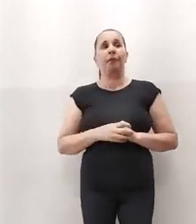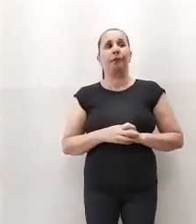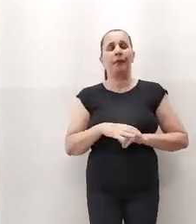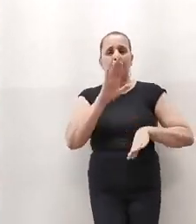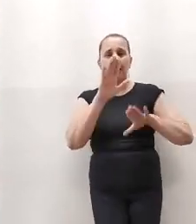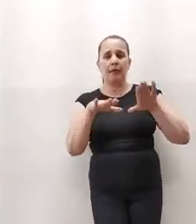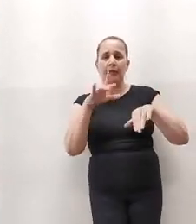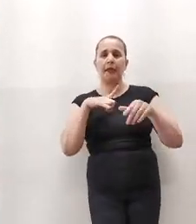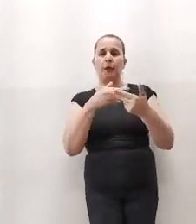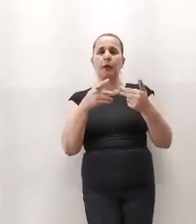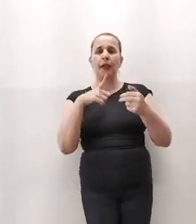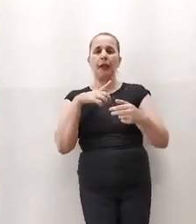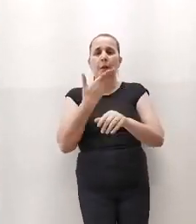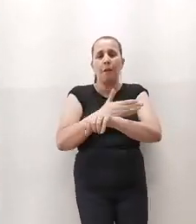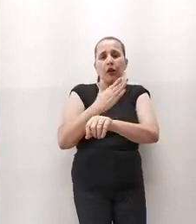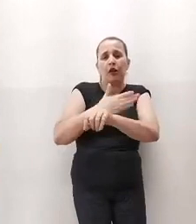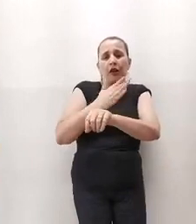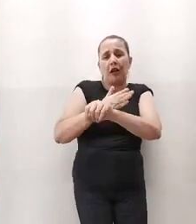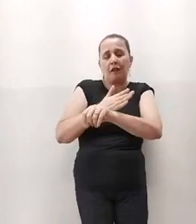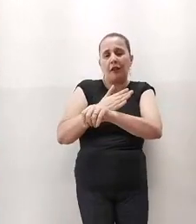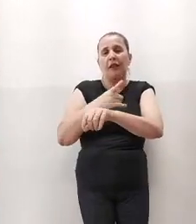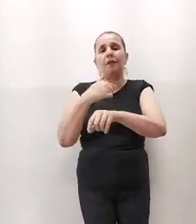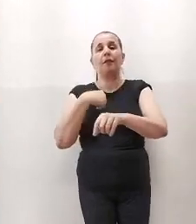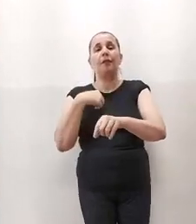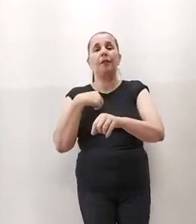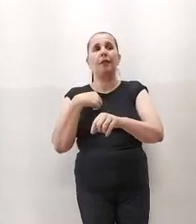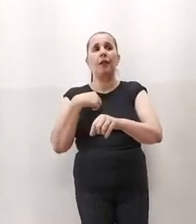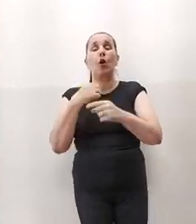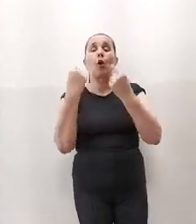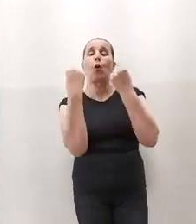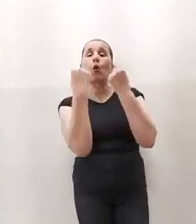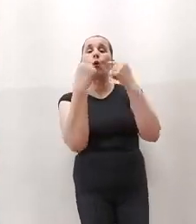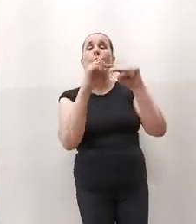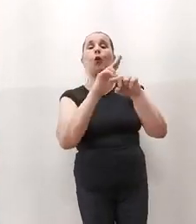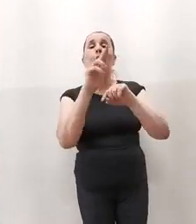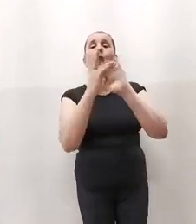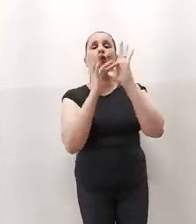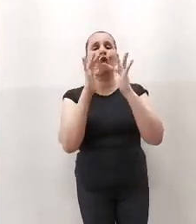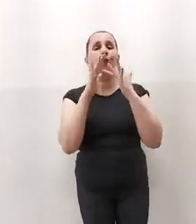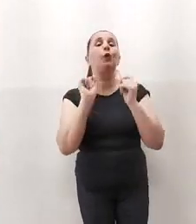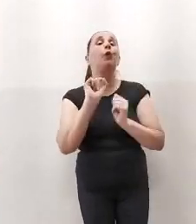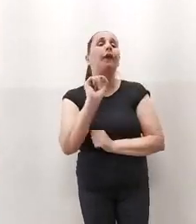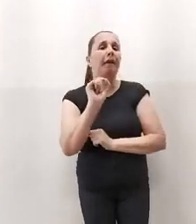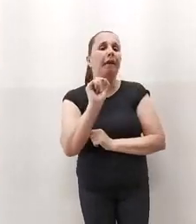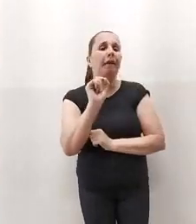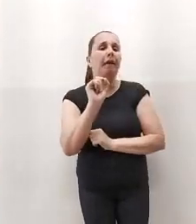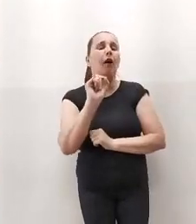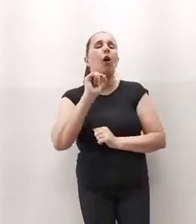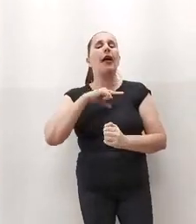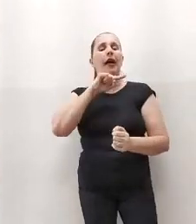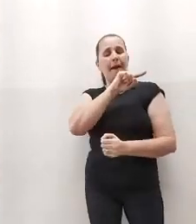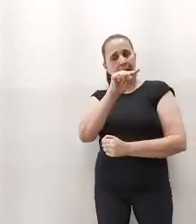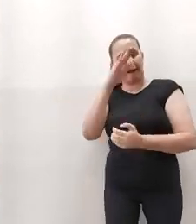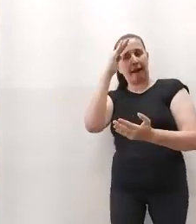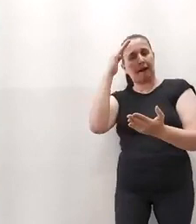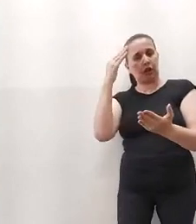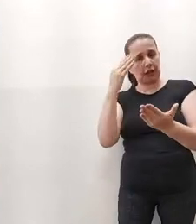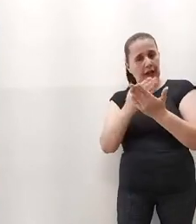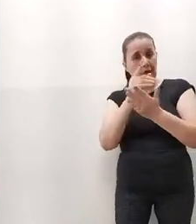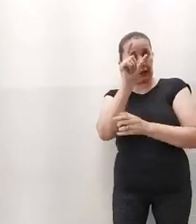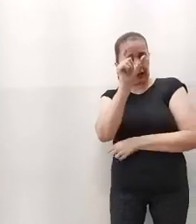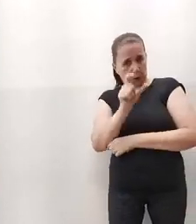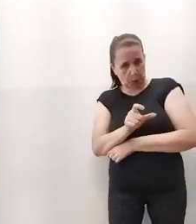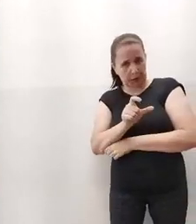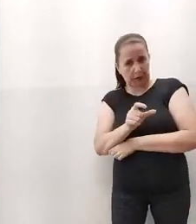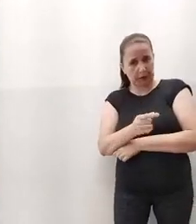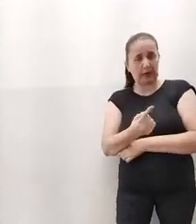Muitas coisas que eu praticava contra o nome de Jesus. Olha só, ele acreditava em algo